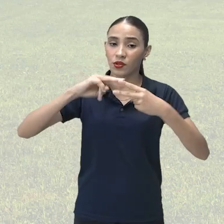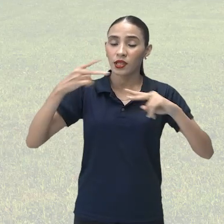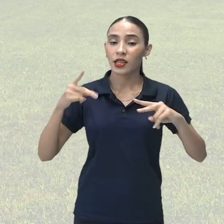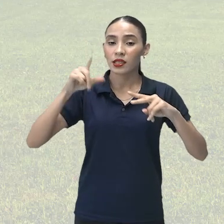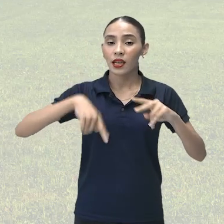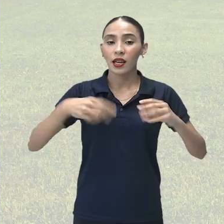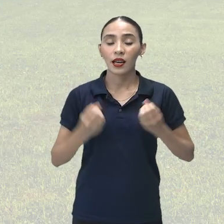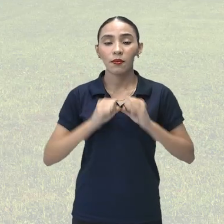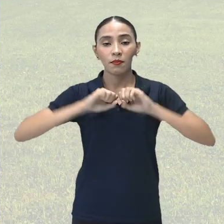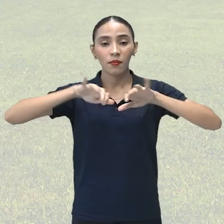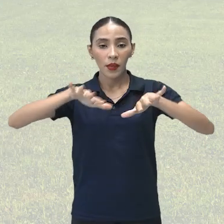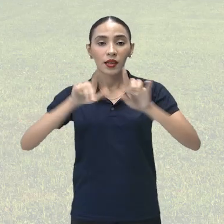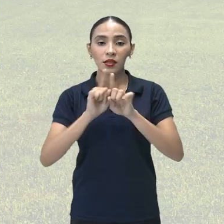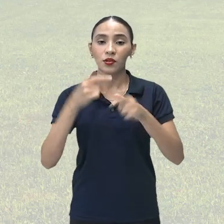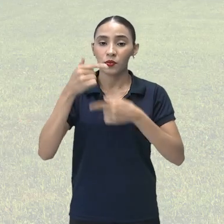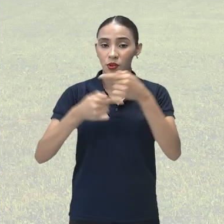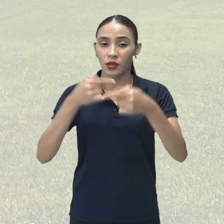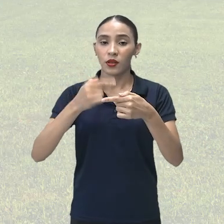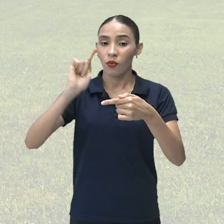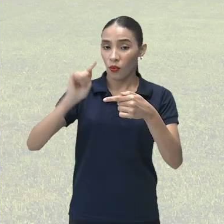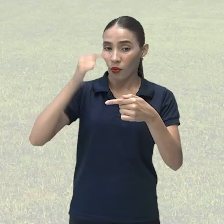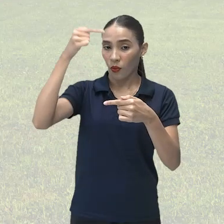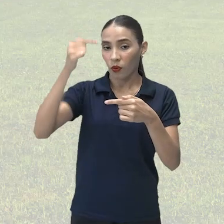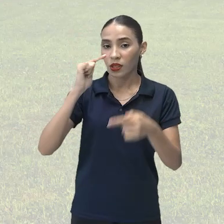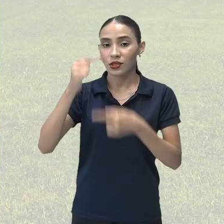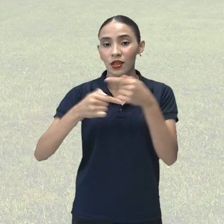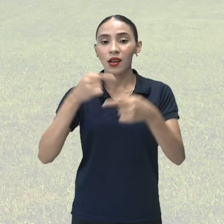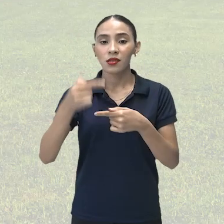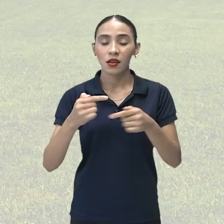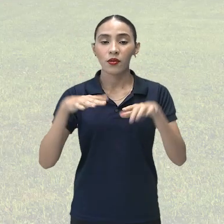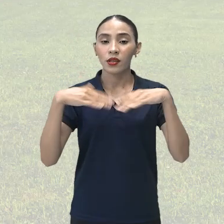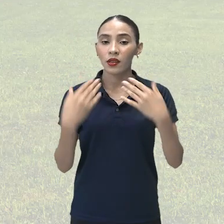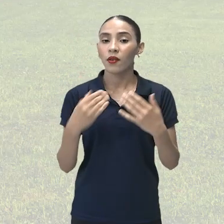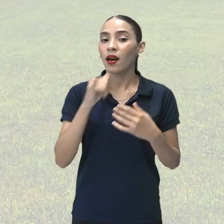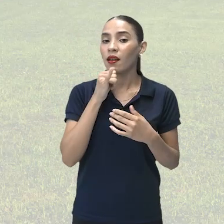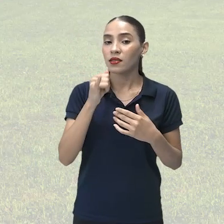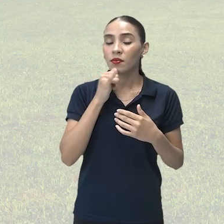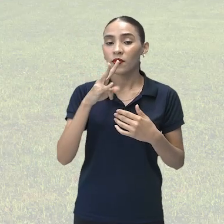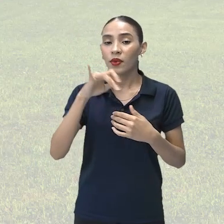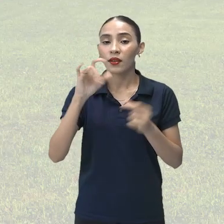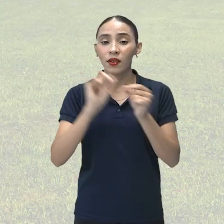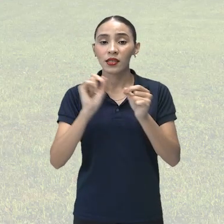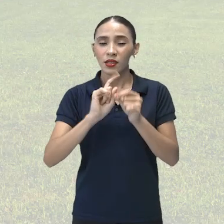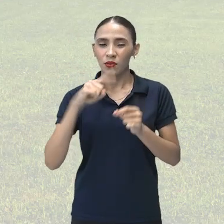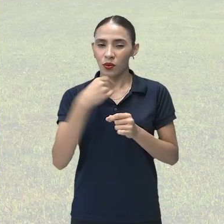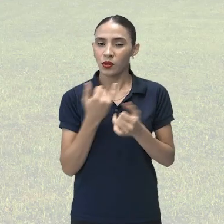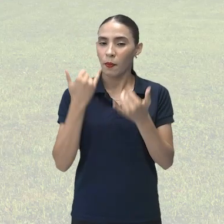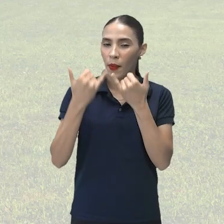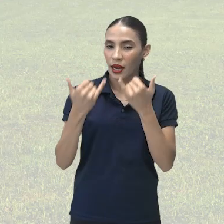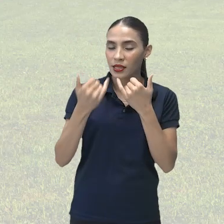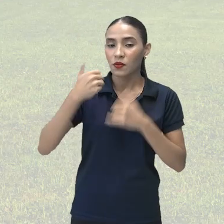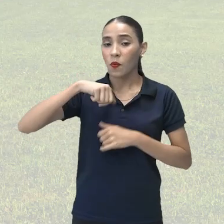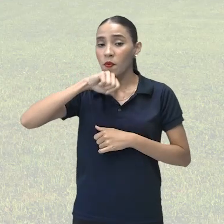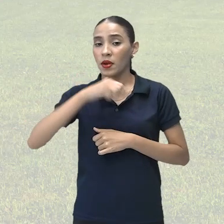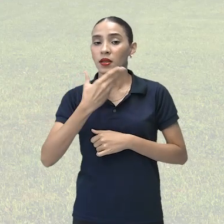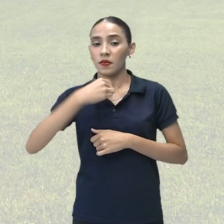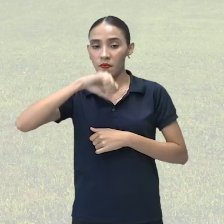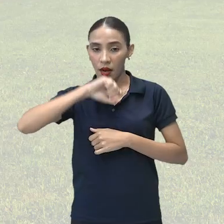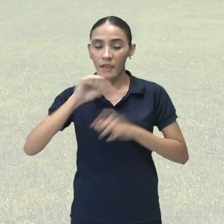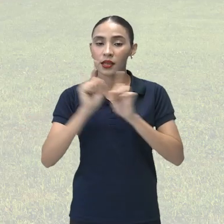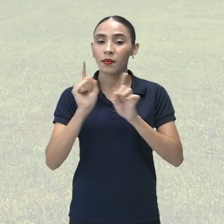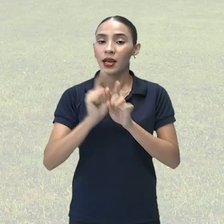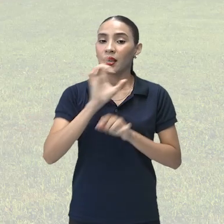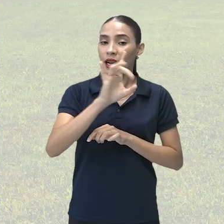era transmitida de uma geração para outra. Isto é, aquilo que faz com que sejamos parecidos com nossos pais e também que